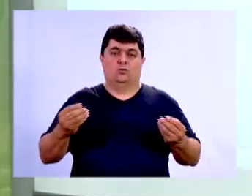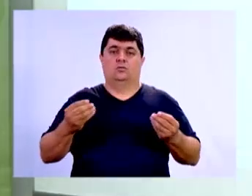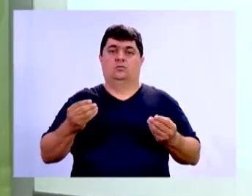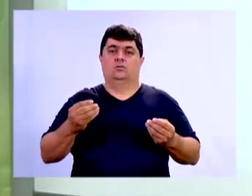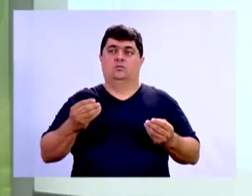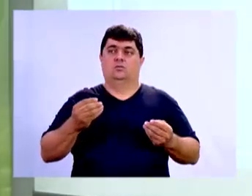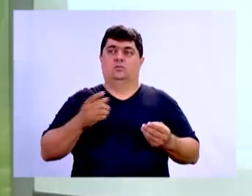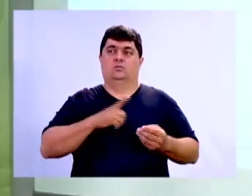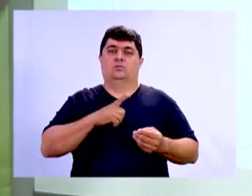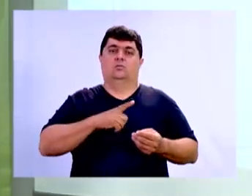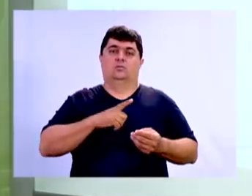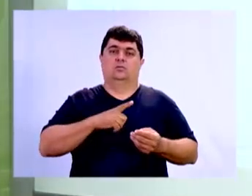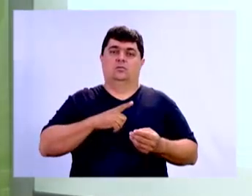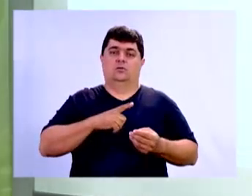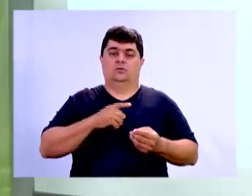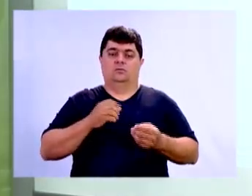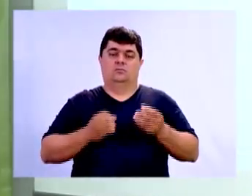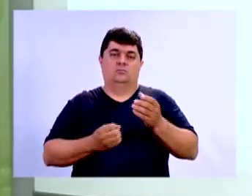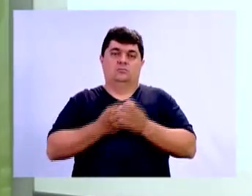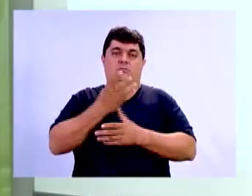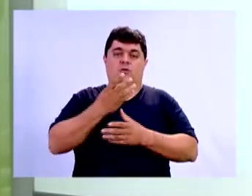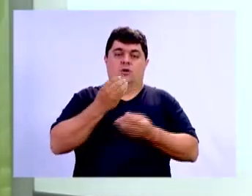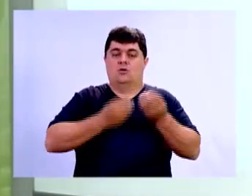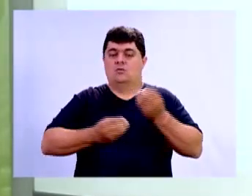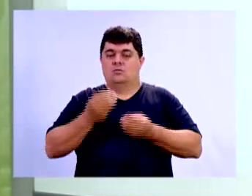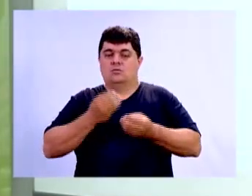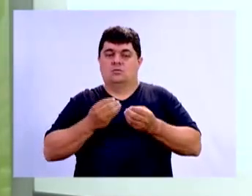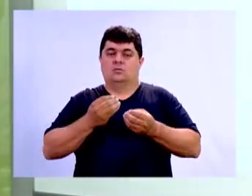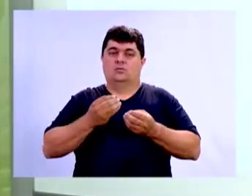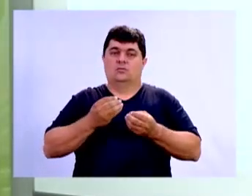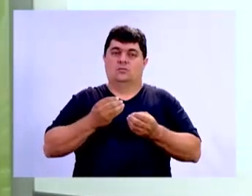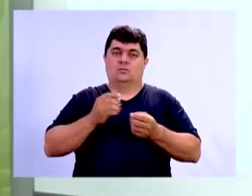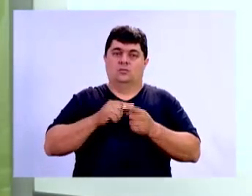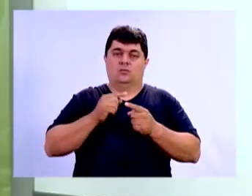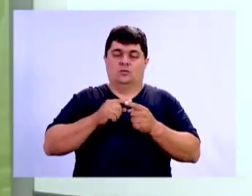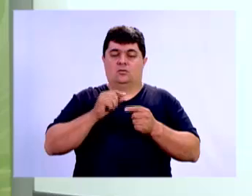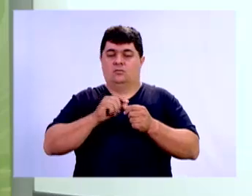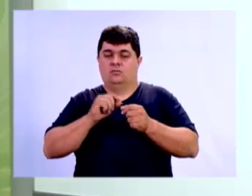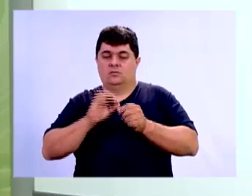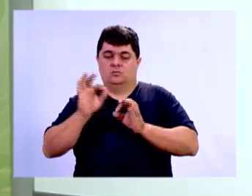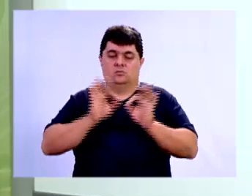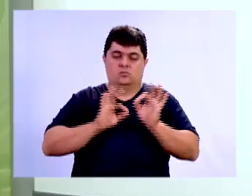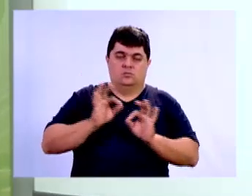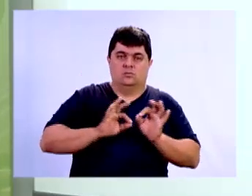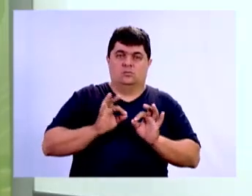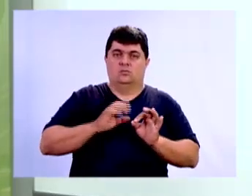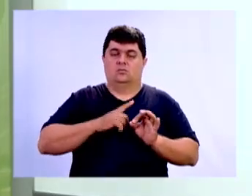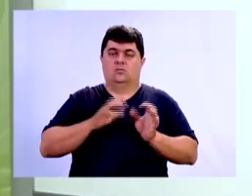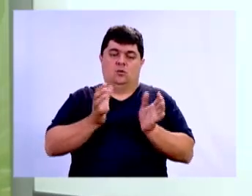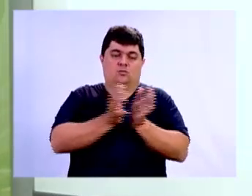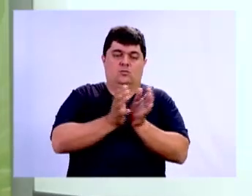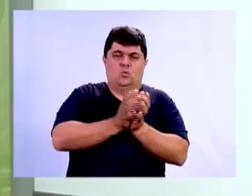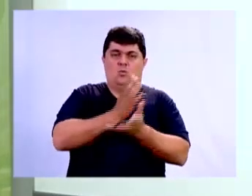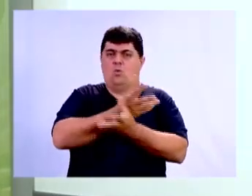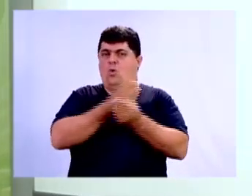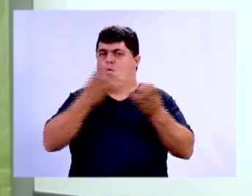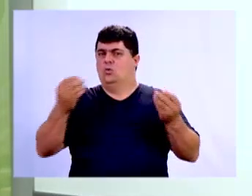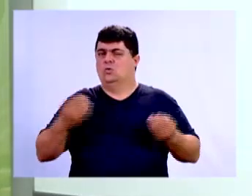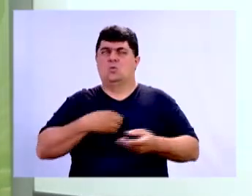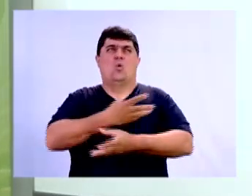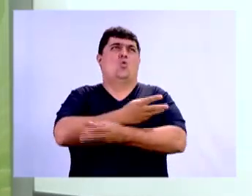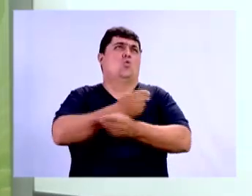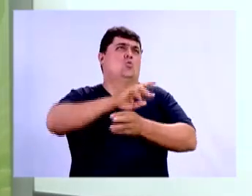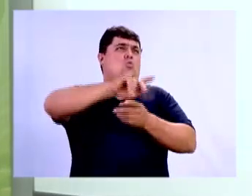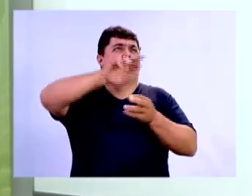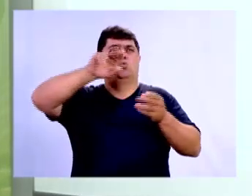aí que a gente tem que começar a criar mecanismos de manipular esse conjunto de objetos, às vezes conjuntos enormes, milhares,